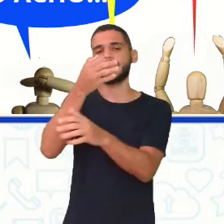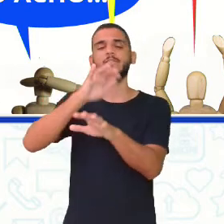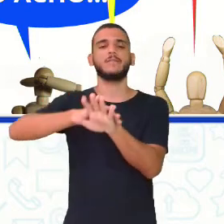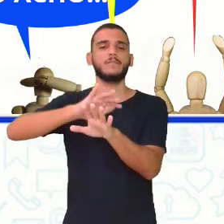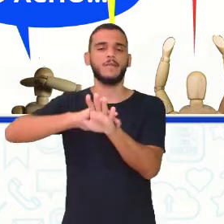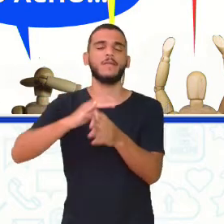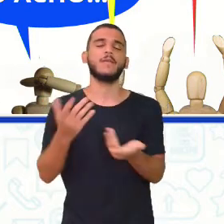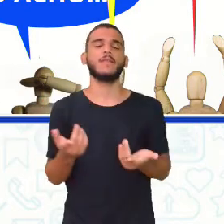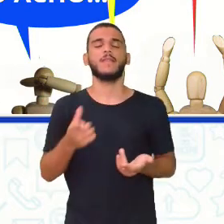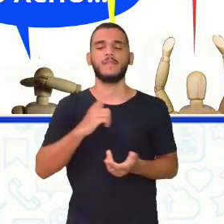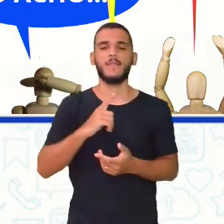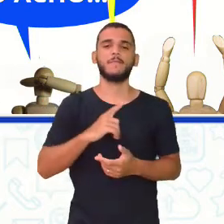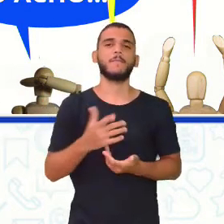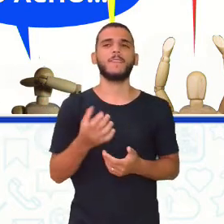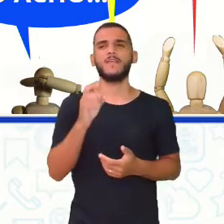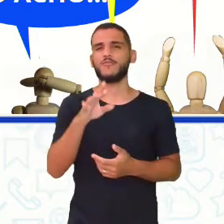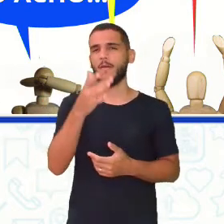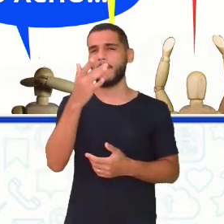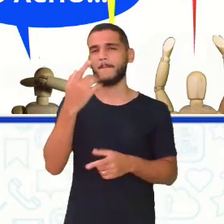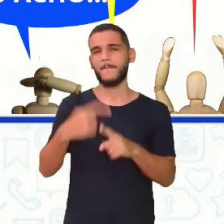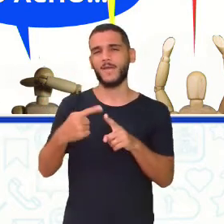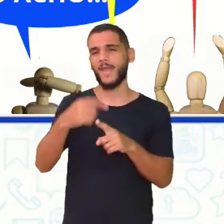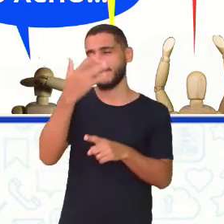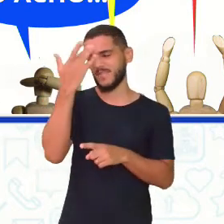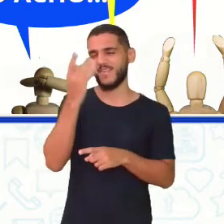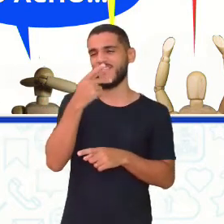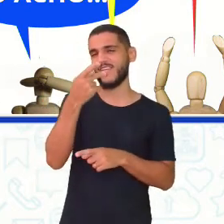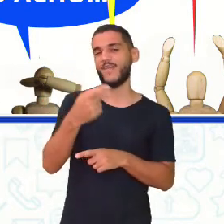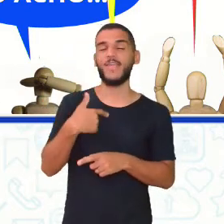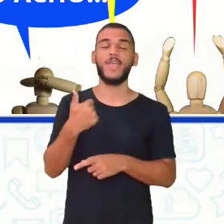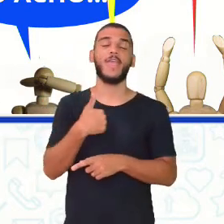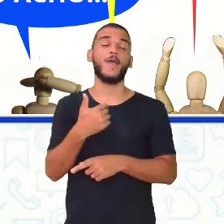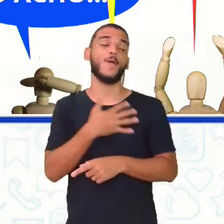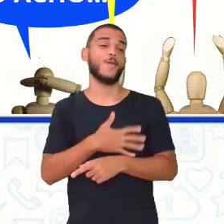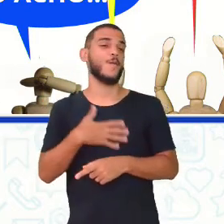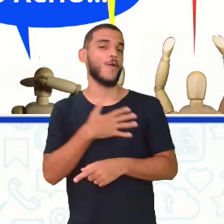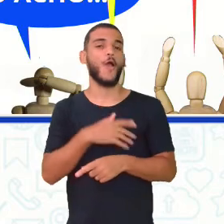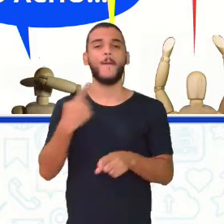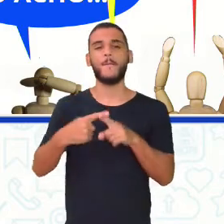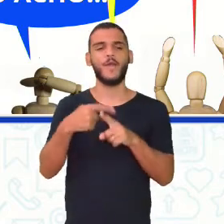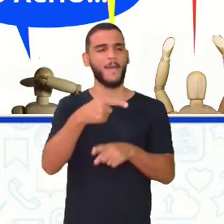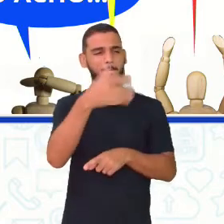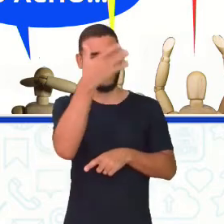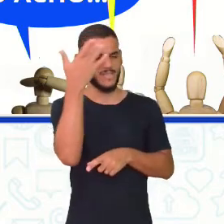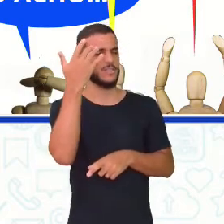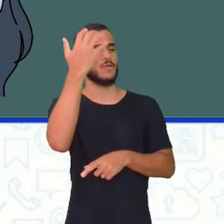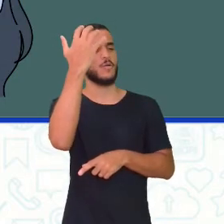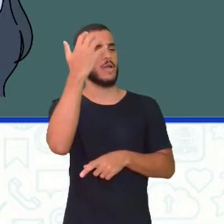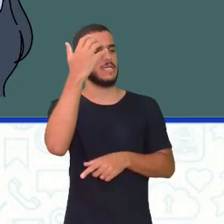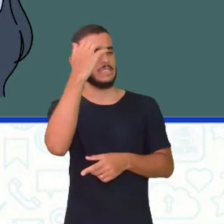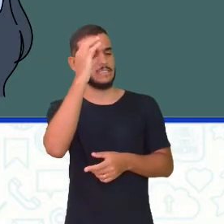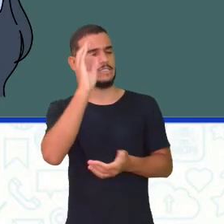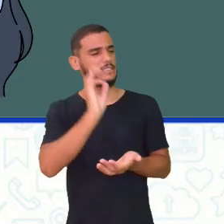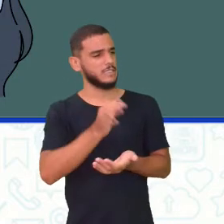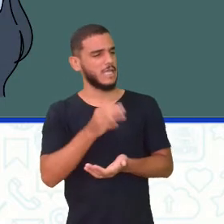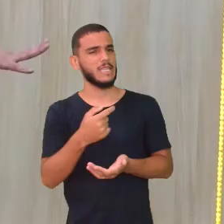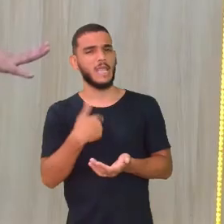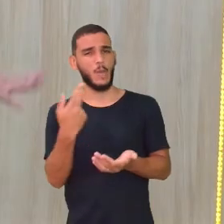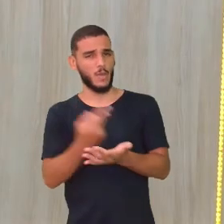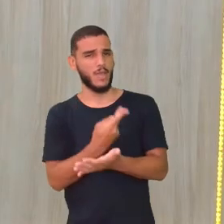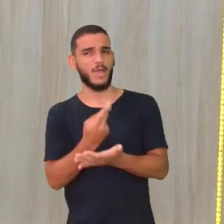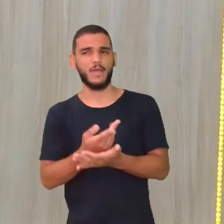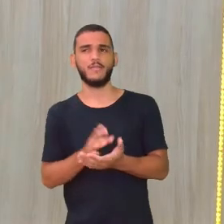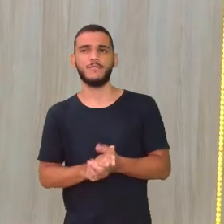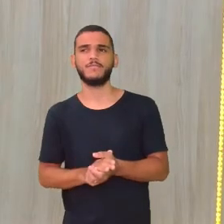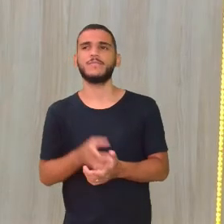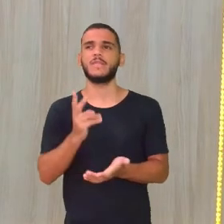é porque fulaninho falou e eu gosto de fulaninho que ele está certo e eu errado. Então, senso crítico